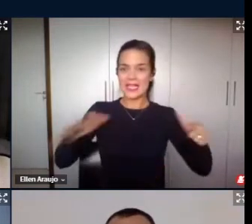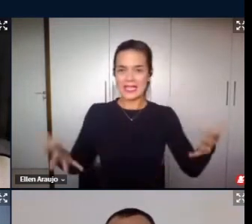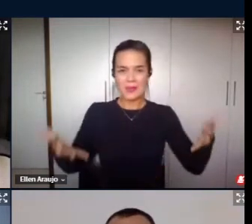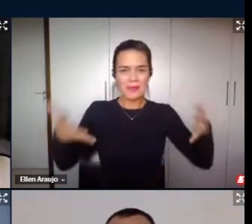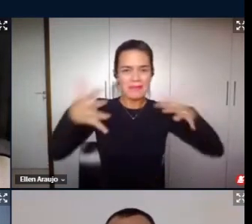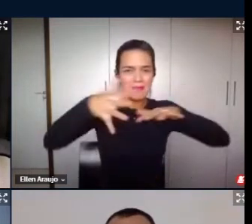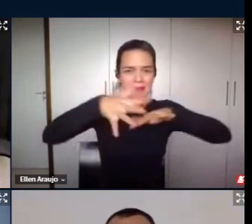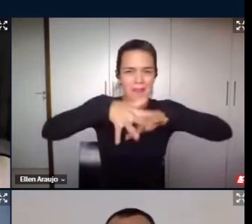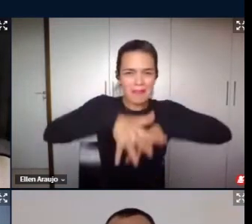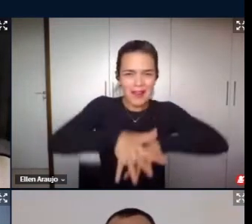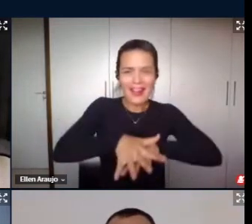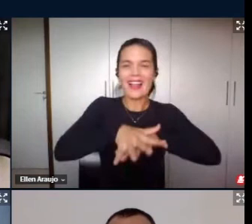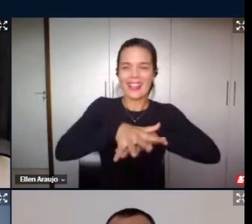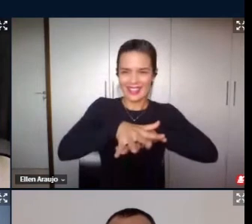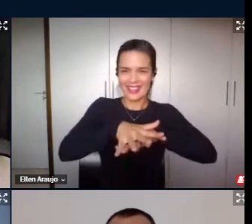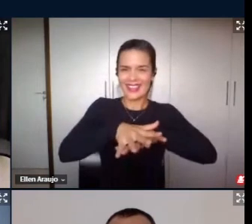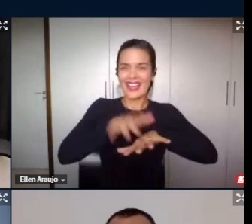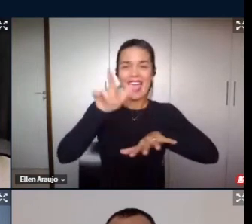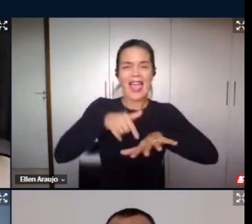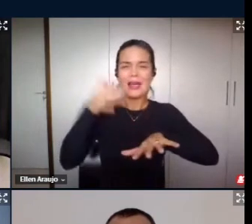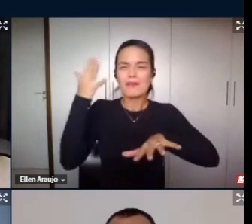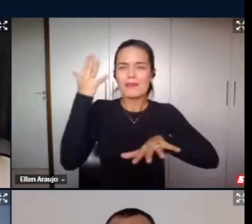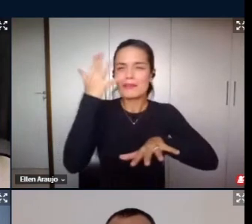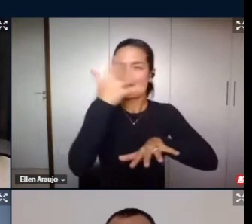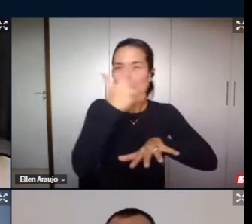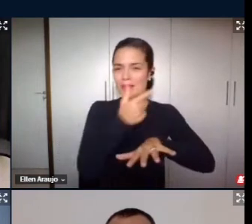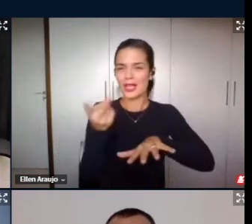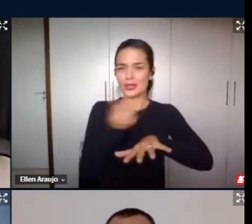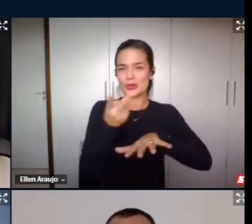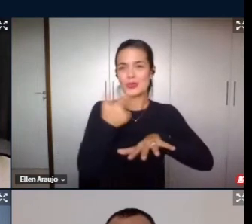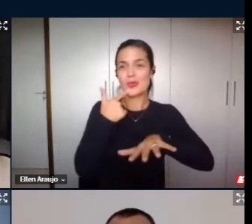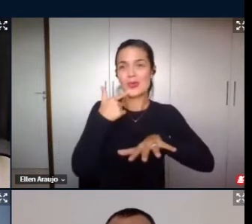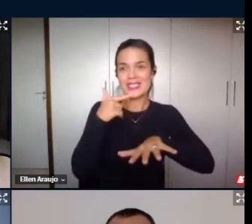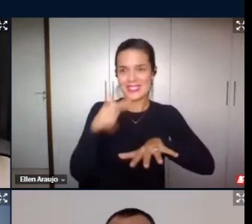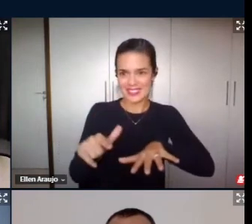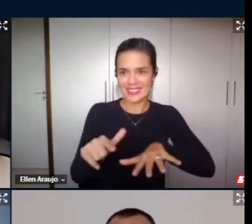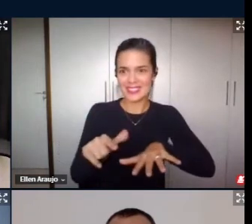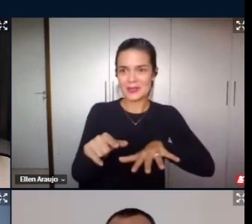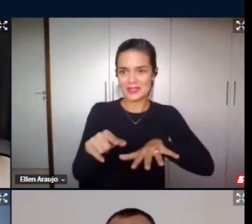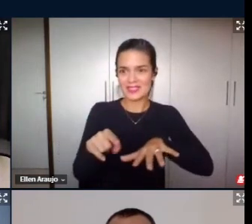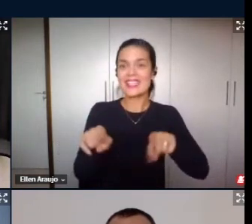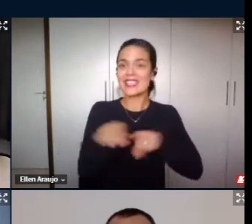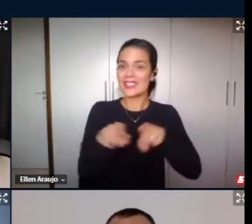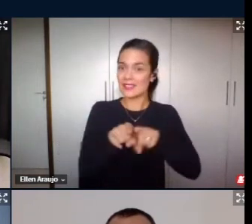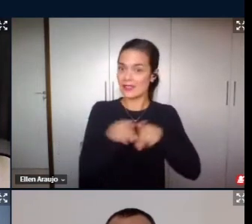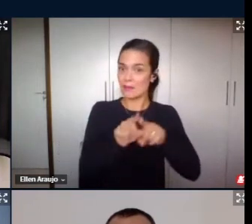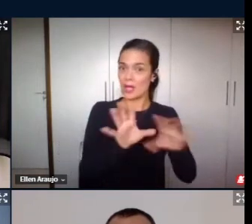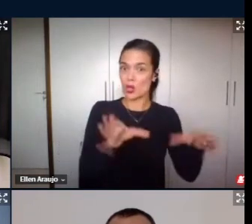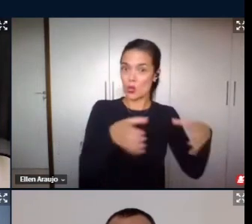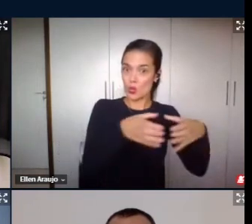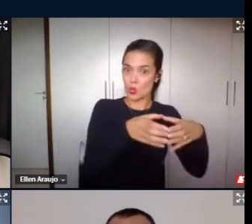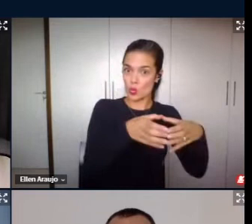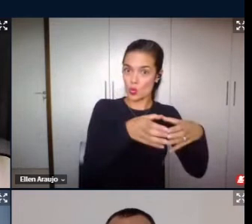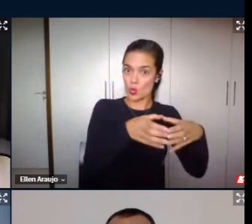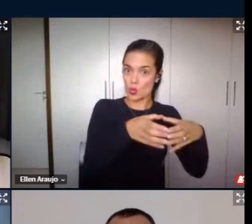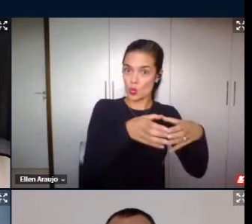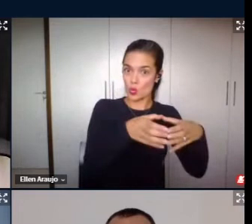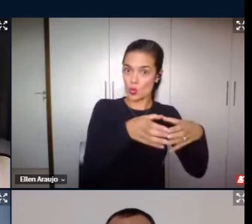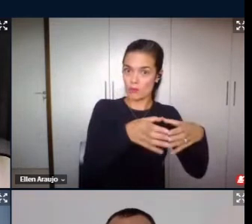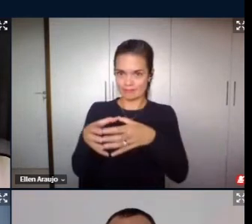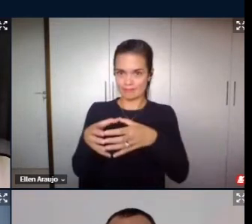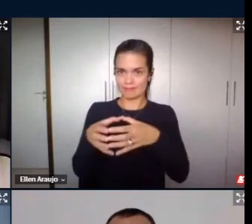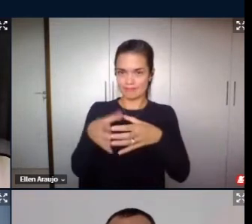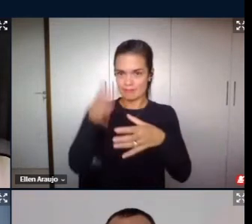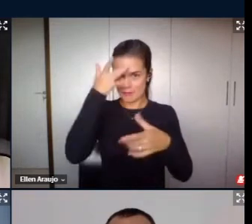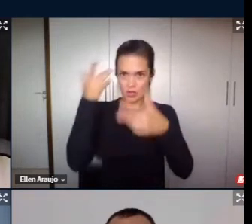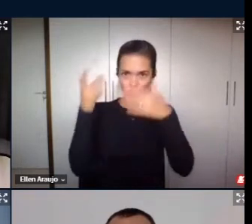os léxicos dessas duas línguas e suas respectivas comunidades que o professor Alex